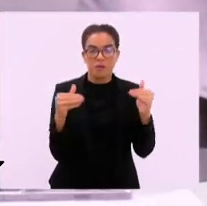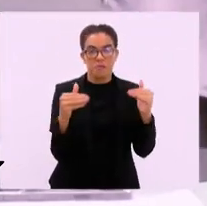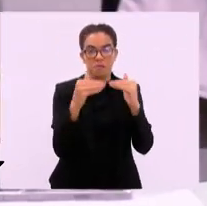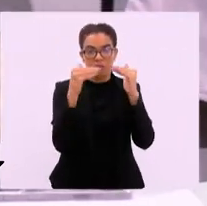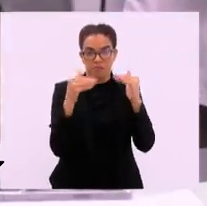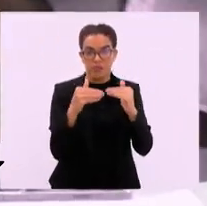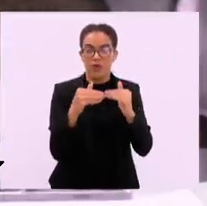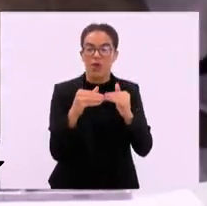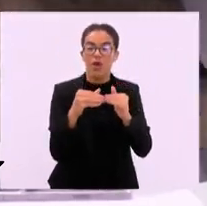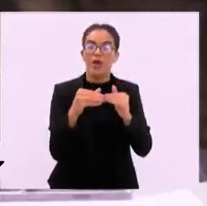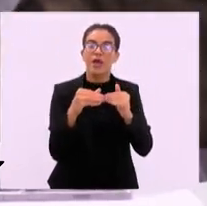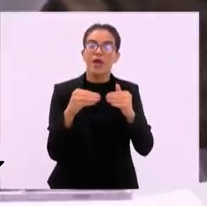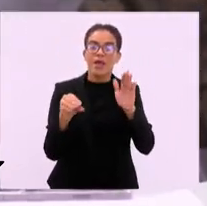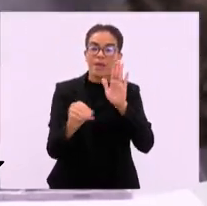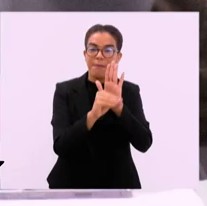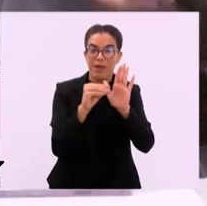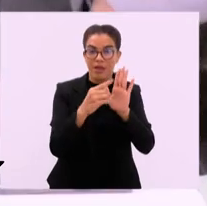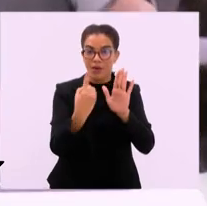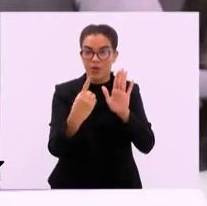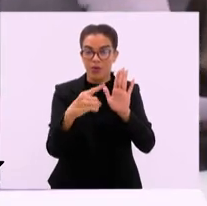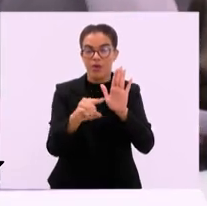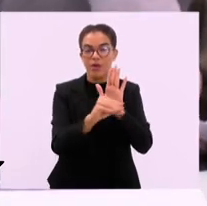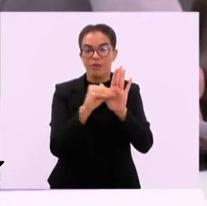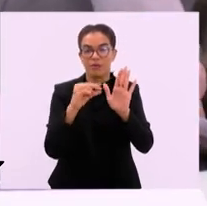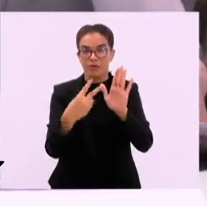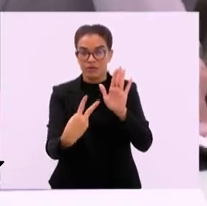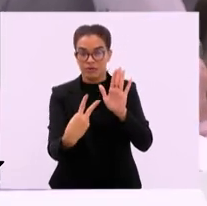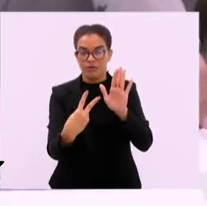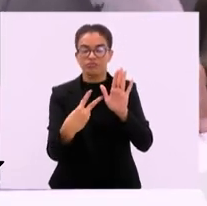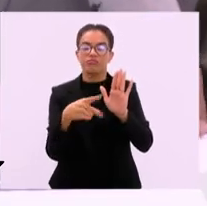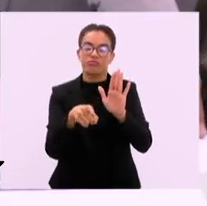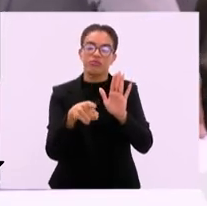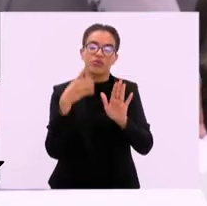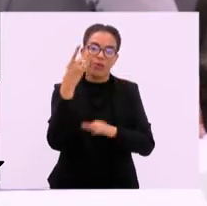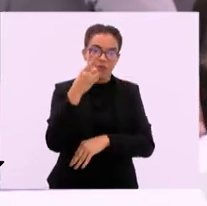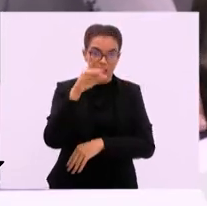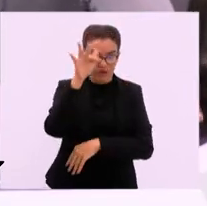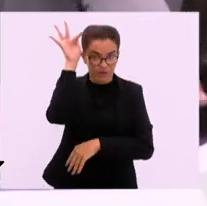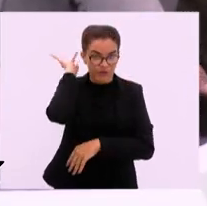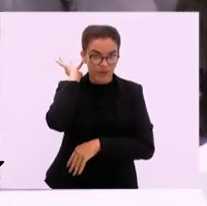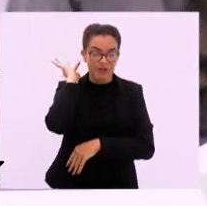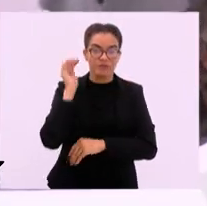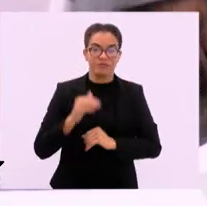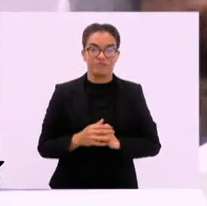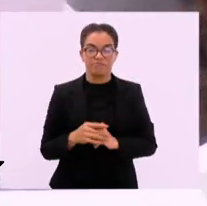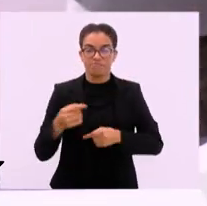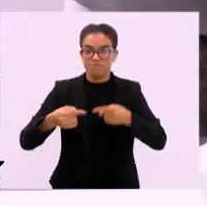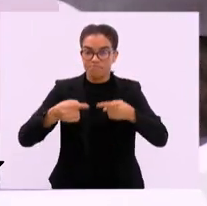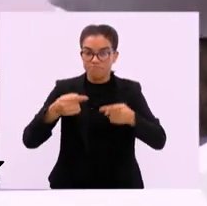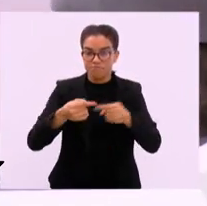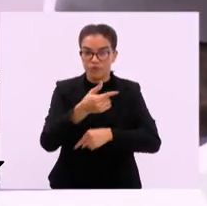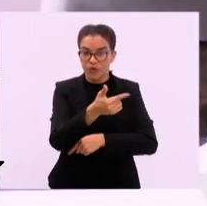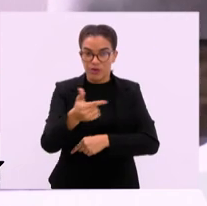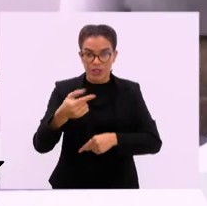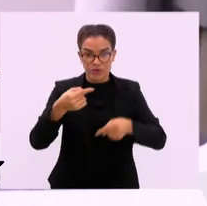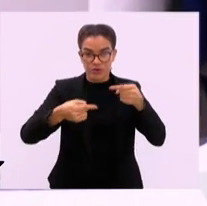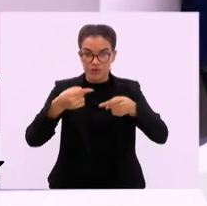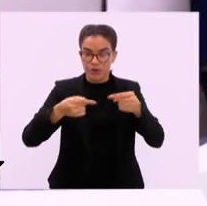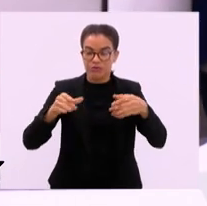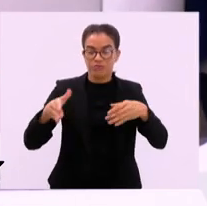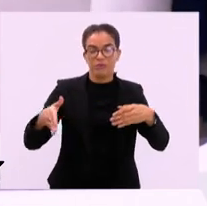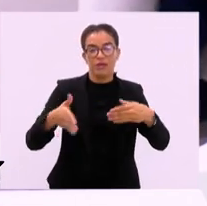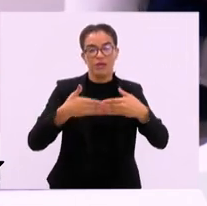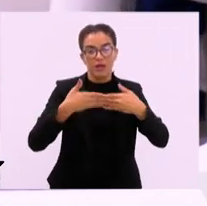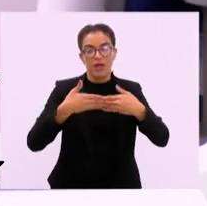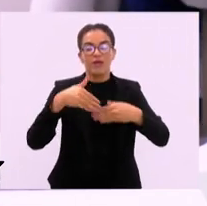emendas 1 e 2. É o parecer do deputado Fred Pacheco. Em discussão. Não havendo quem queira discutir, encerrada